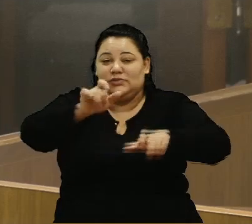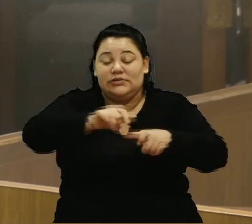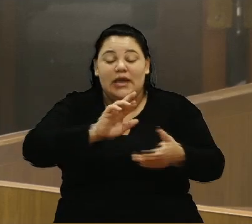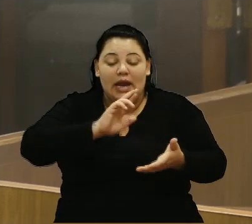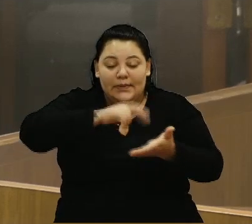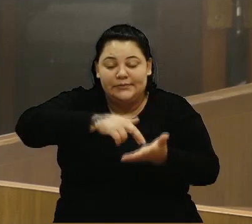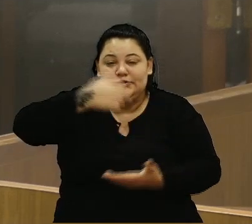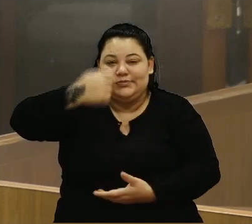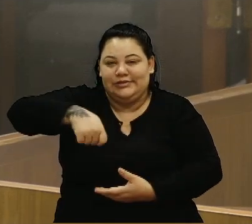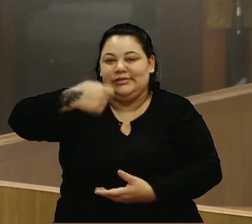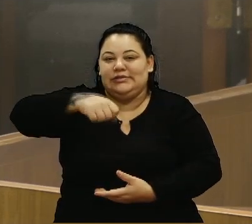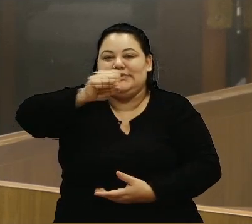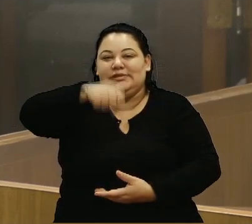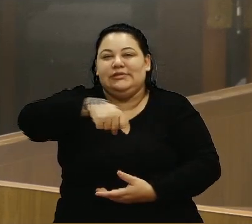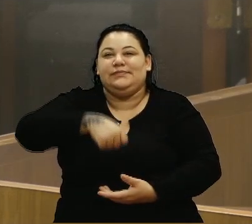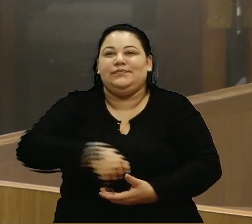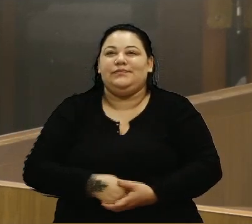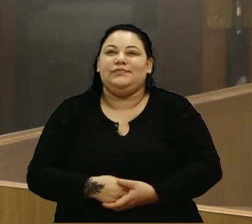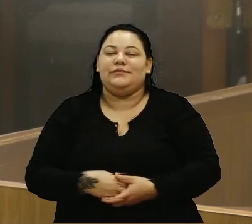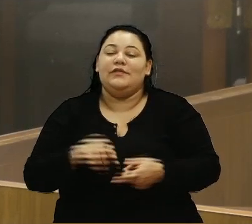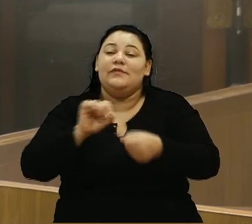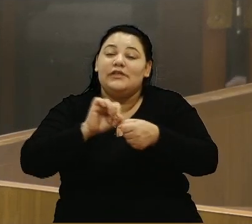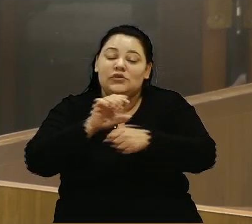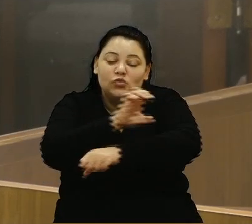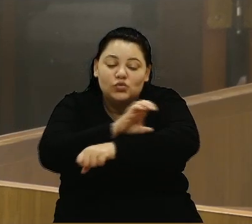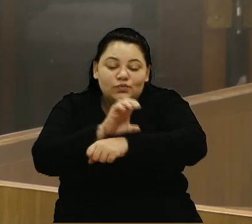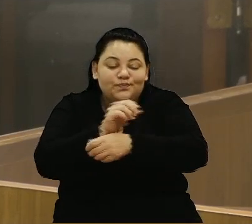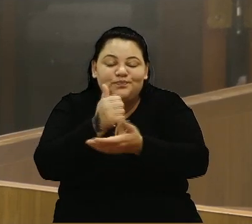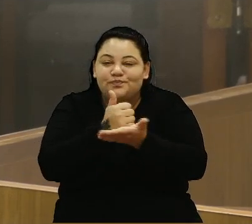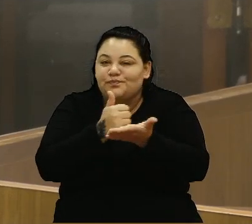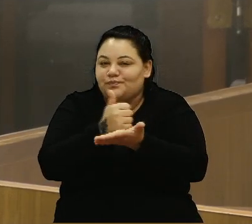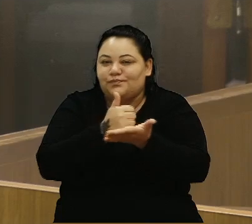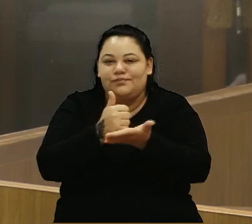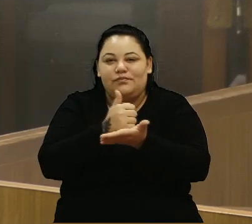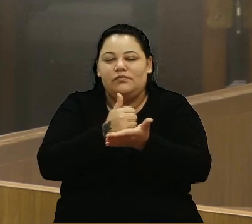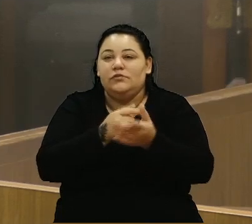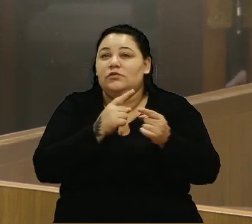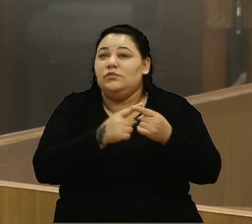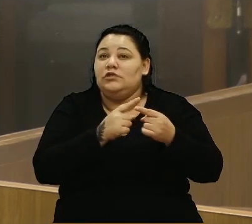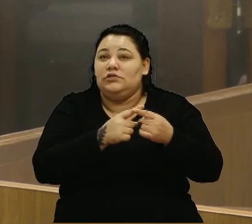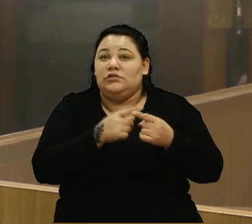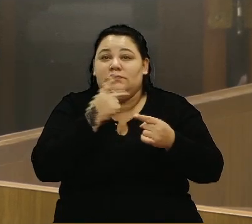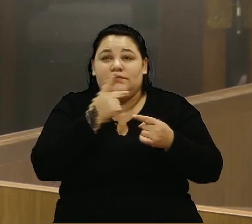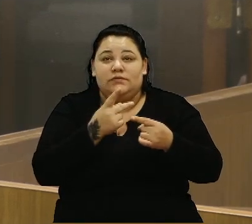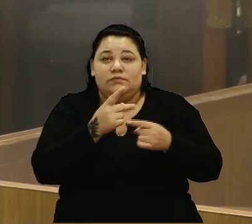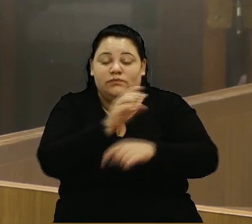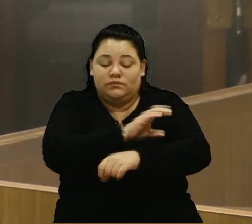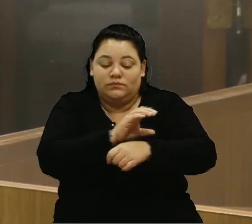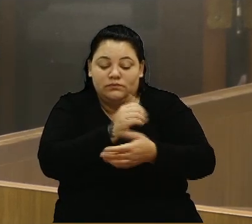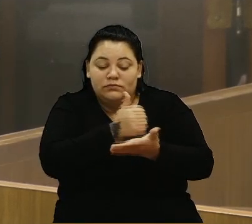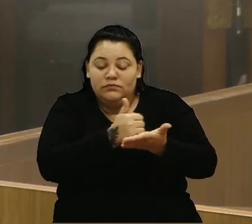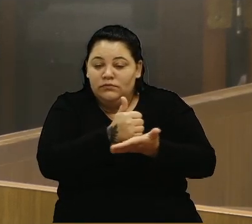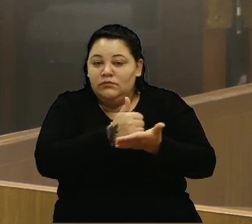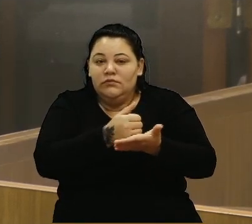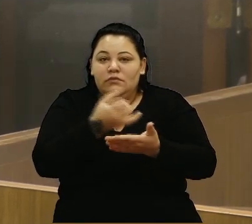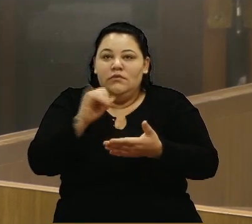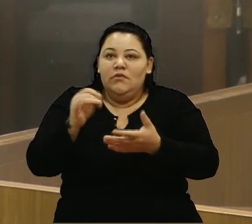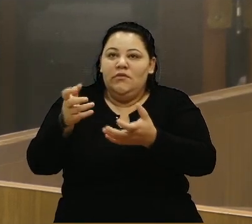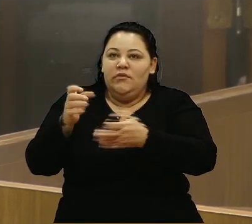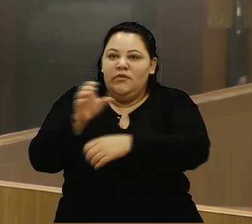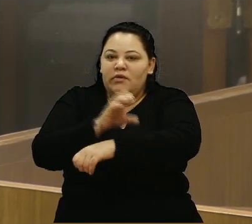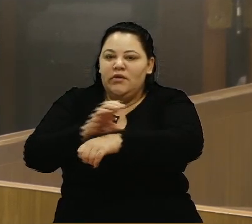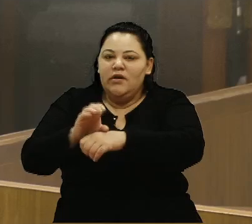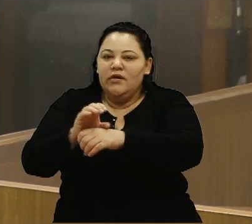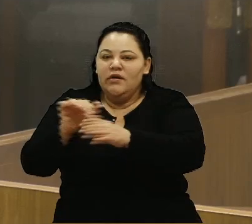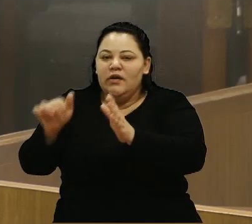precisam de fazer um cursinho básico, porque ali a gente sempre diz, é um curso básico. Se eu quero fazer um curso melhor